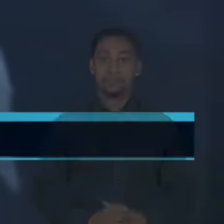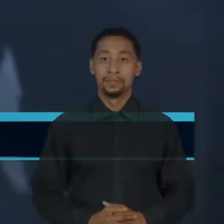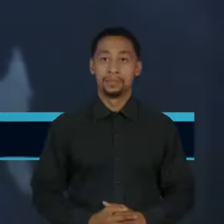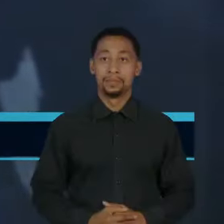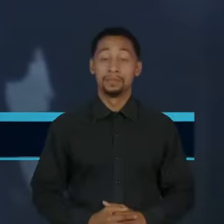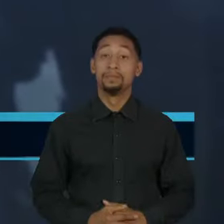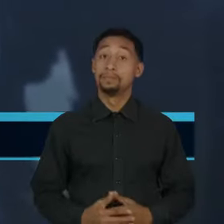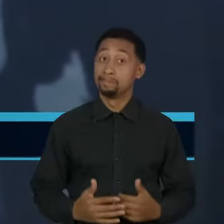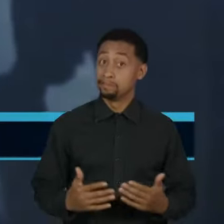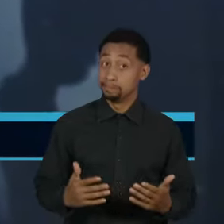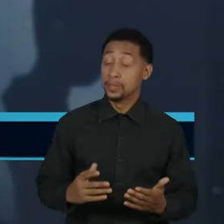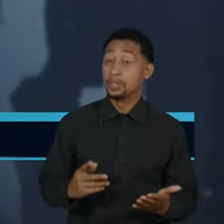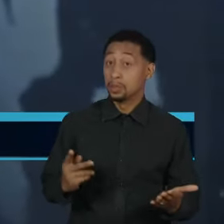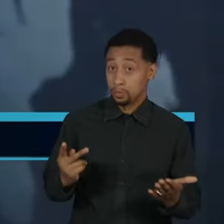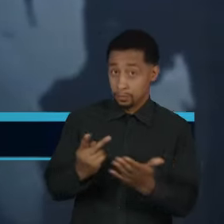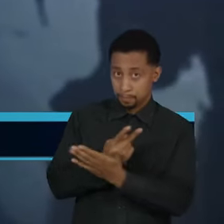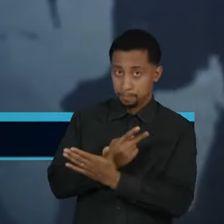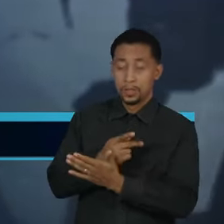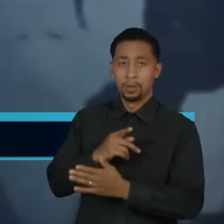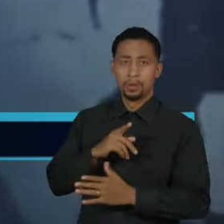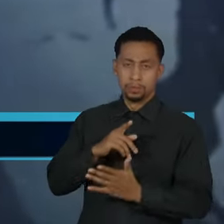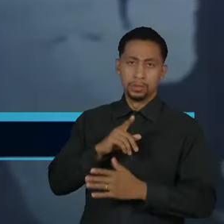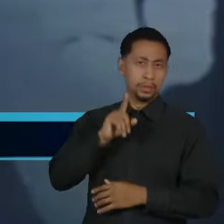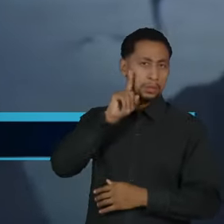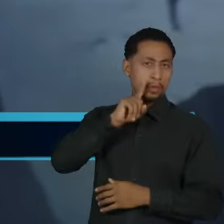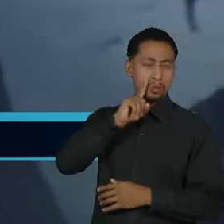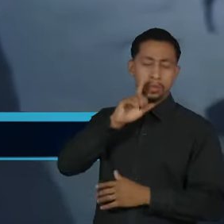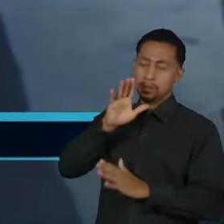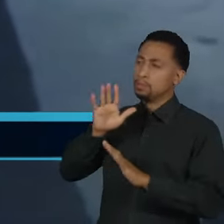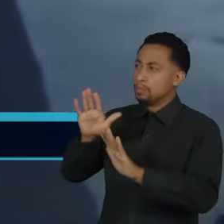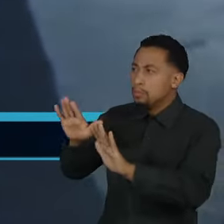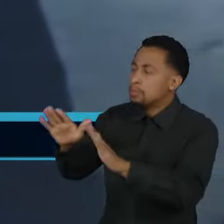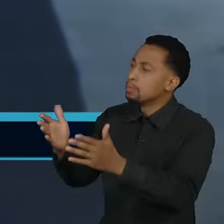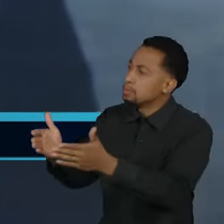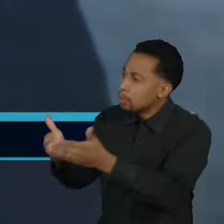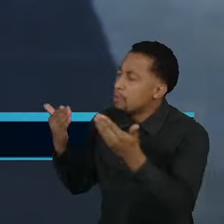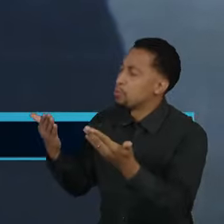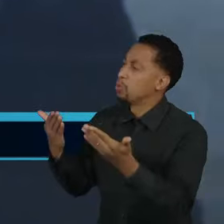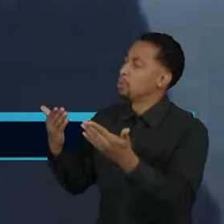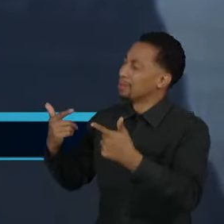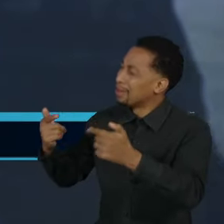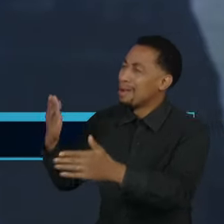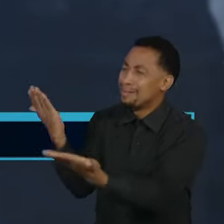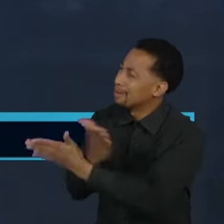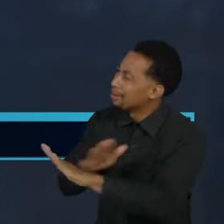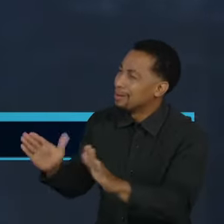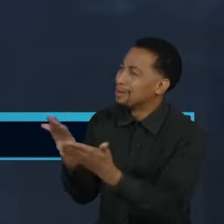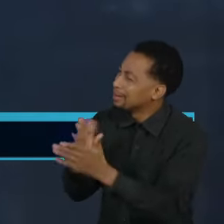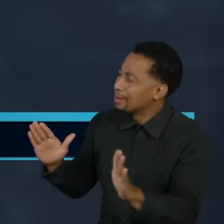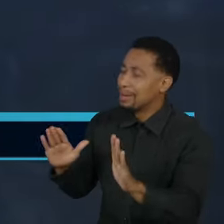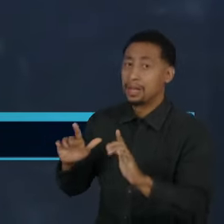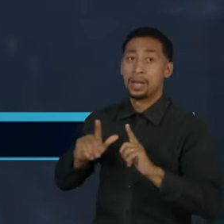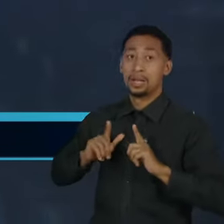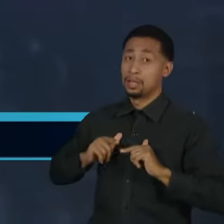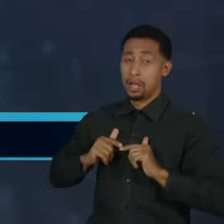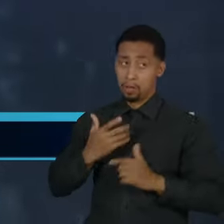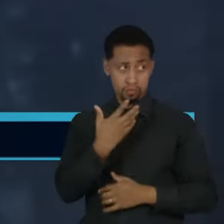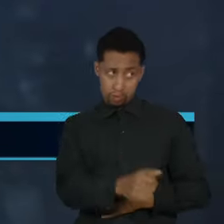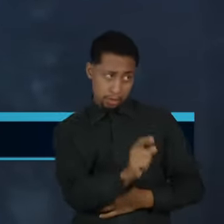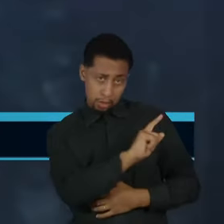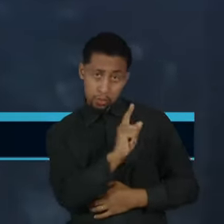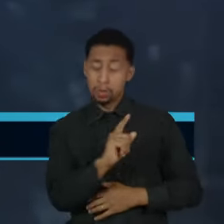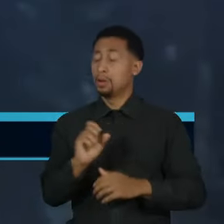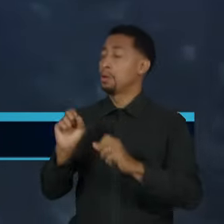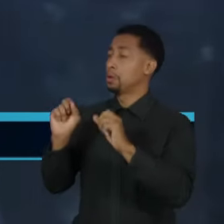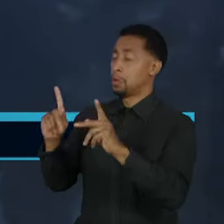Após o pedido de cessar-fogo feito pelos Estados Unidos, Israel busca agora se reaproximar dos americanos e pede reunião para discutir